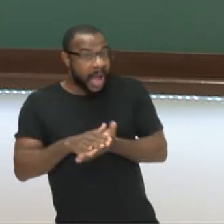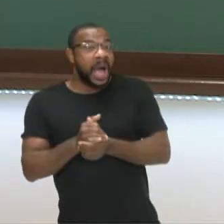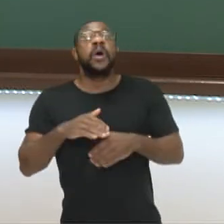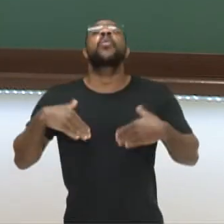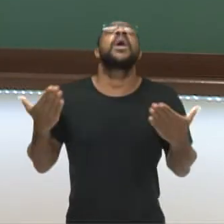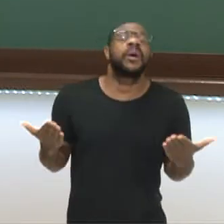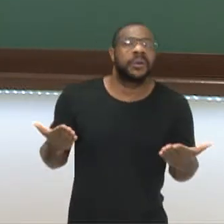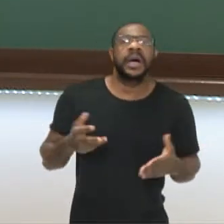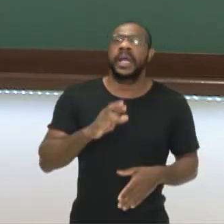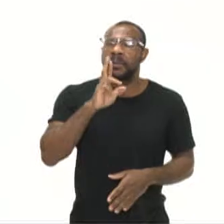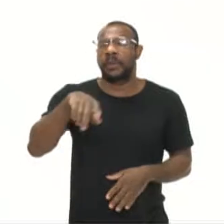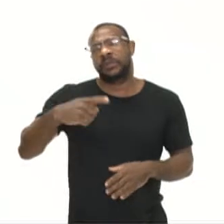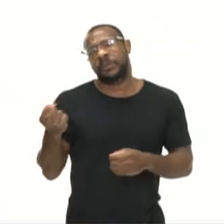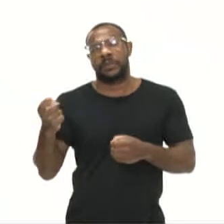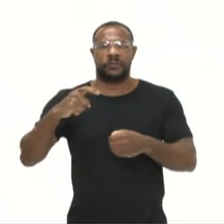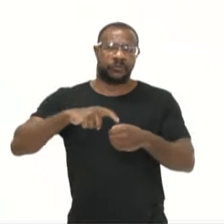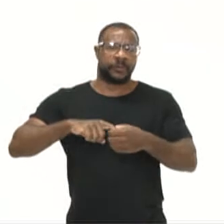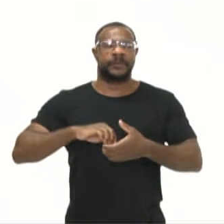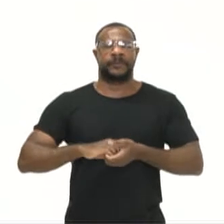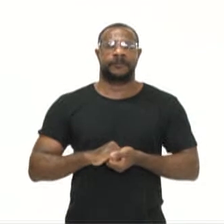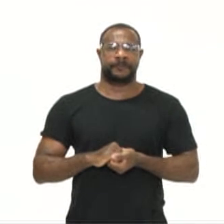isso aí, vou te dar um tempinho.